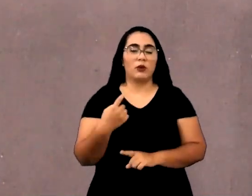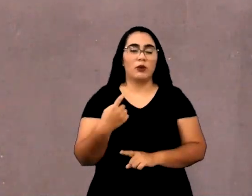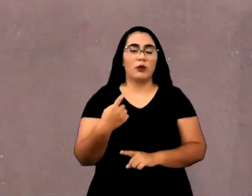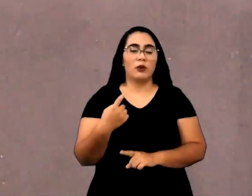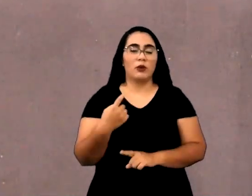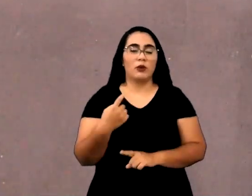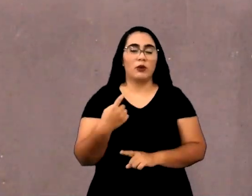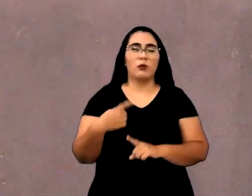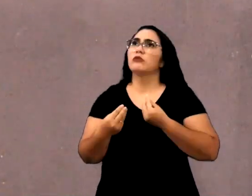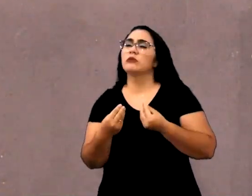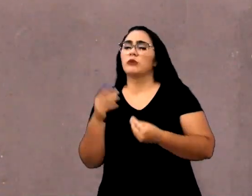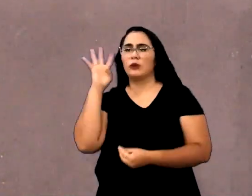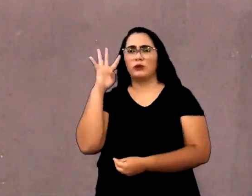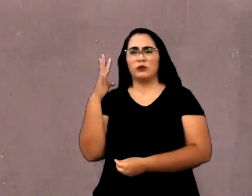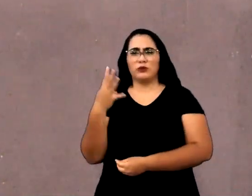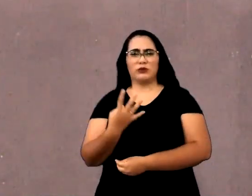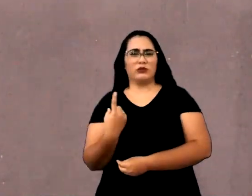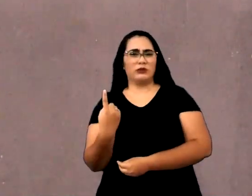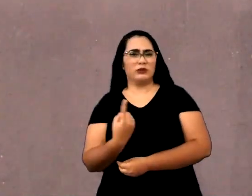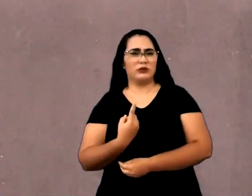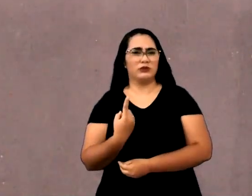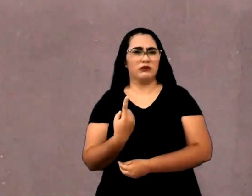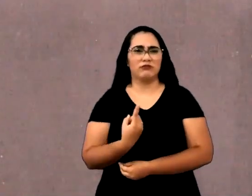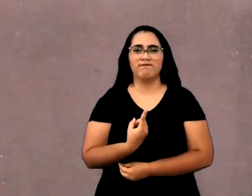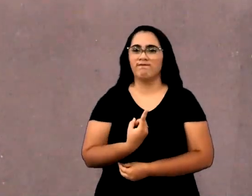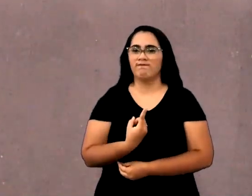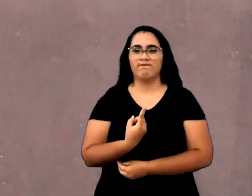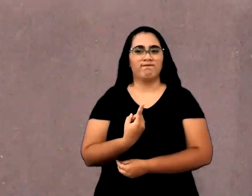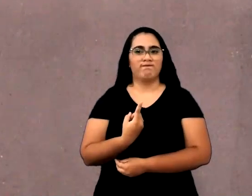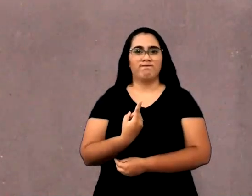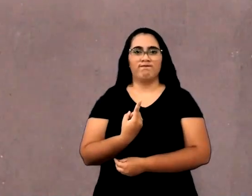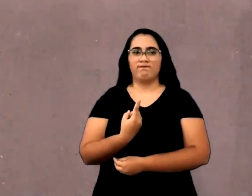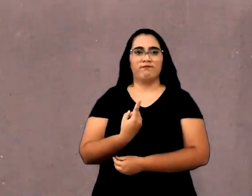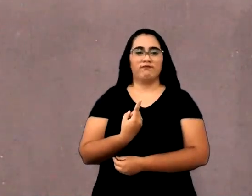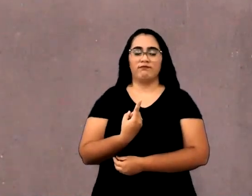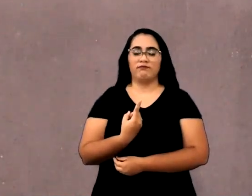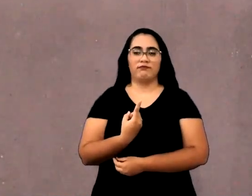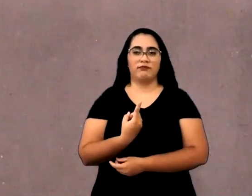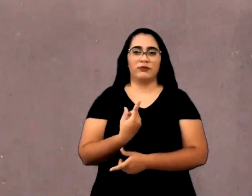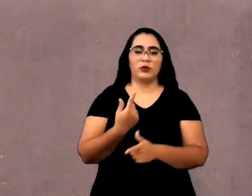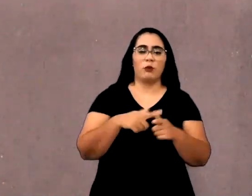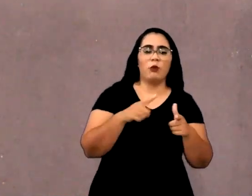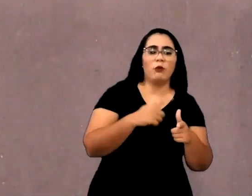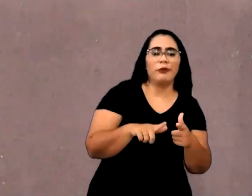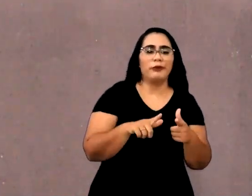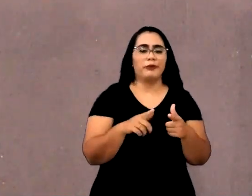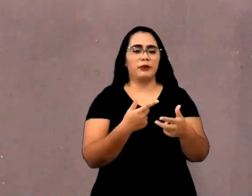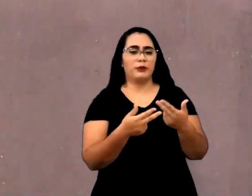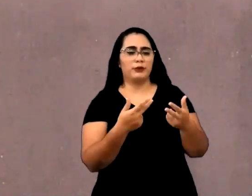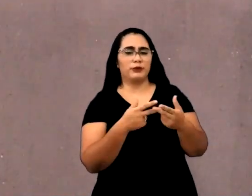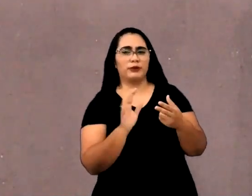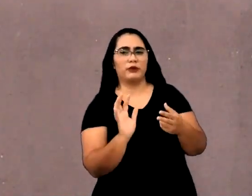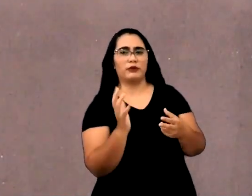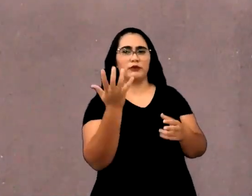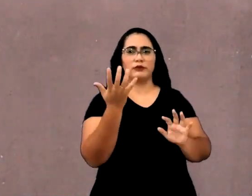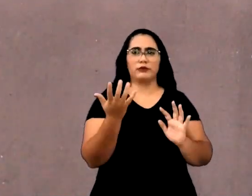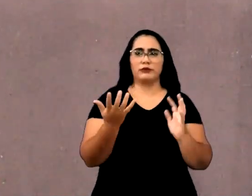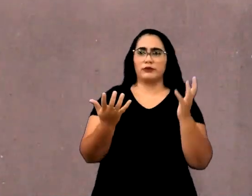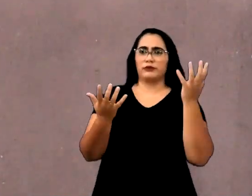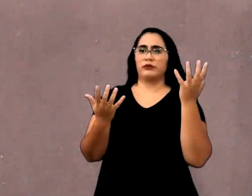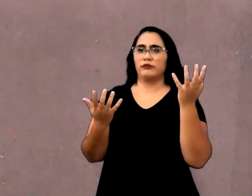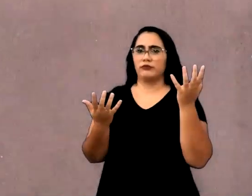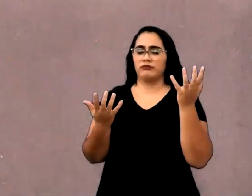temos como resolver os nossos problemas, as nossas dificuldades, os